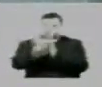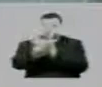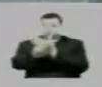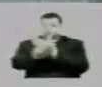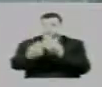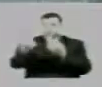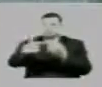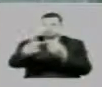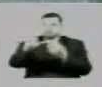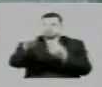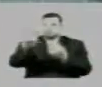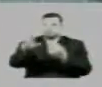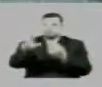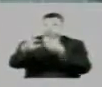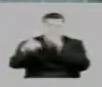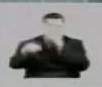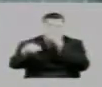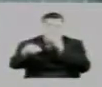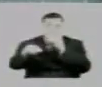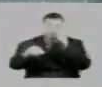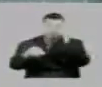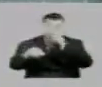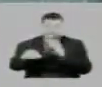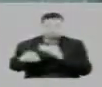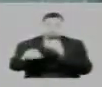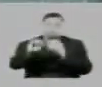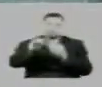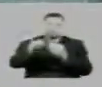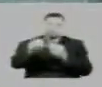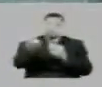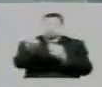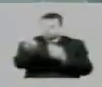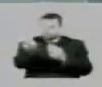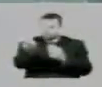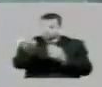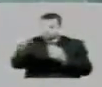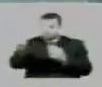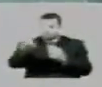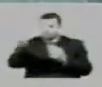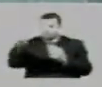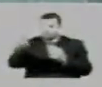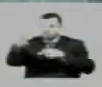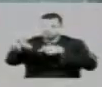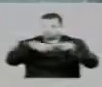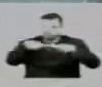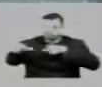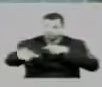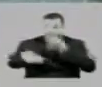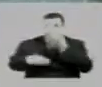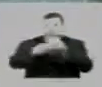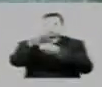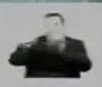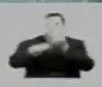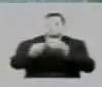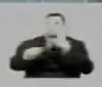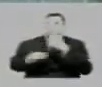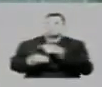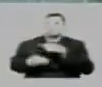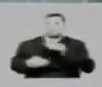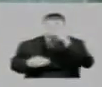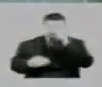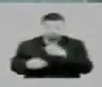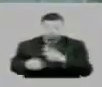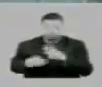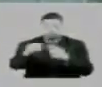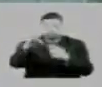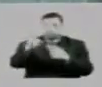arquivados, segundo o site do Tesouro Nacional. Se os 600 milhões estão arquivados, como é que nós vamos